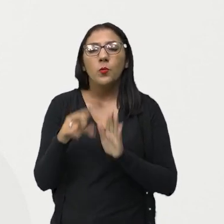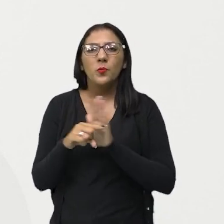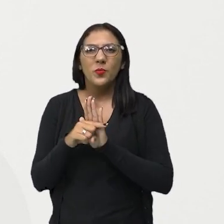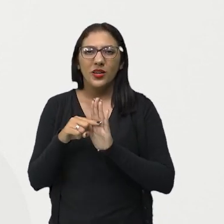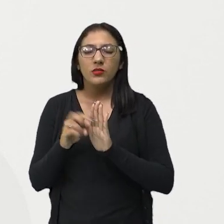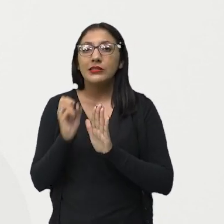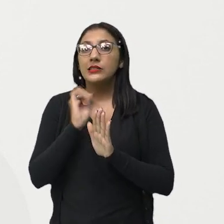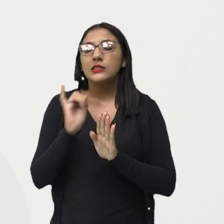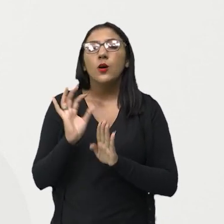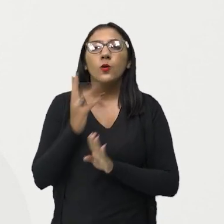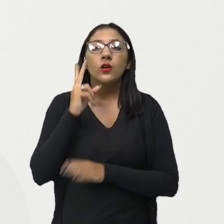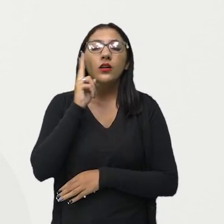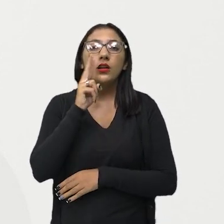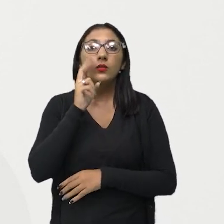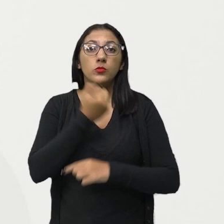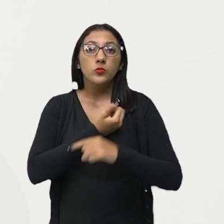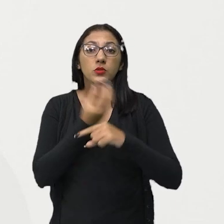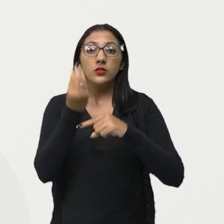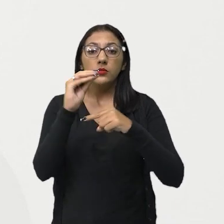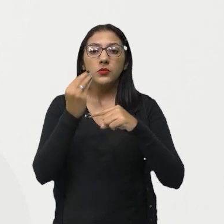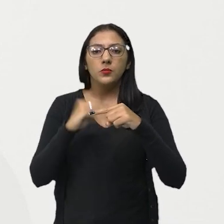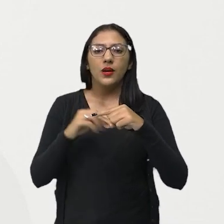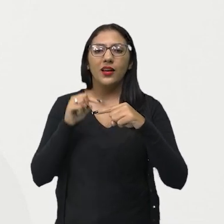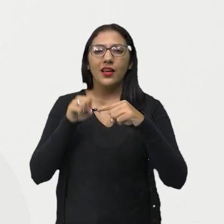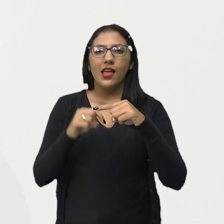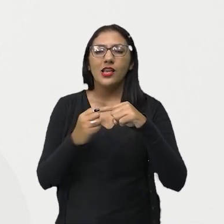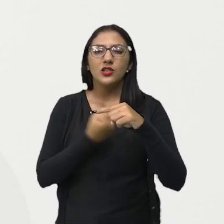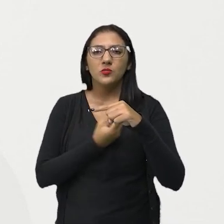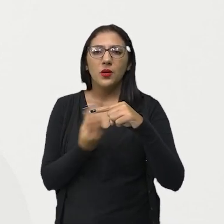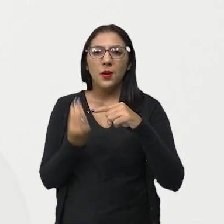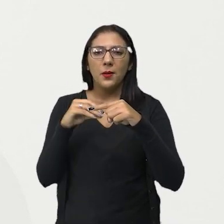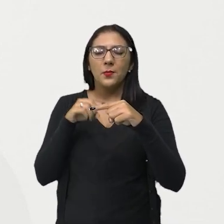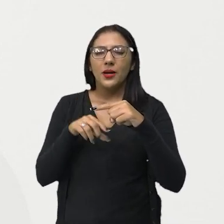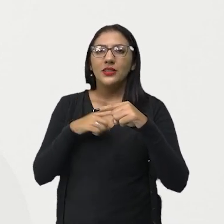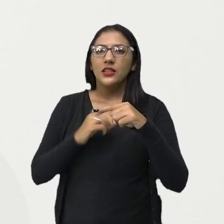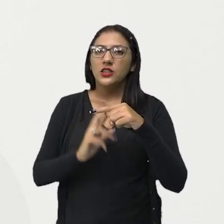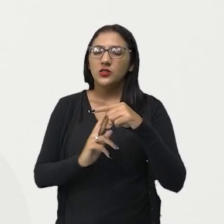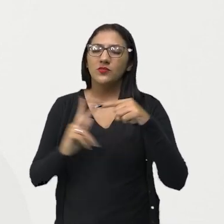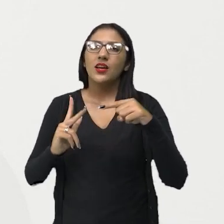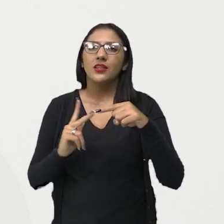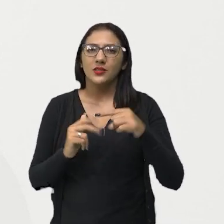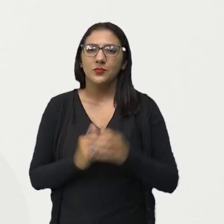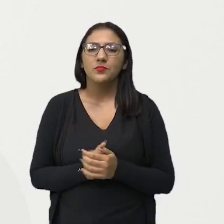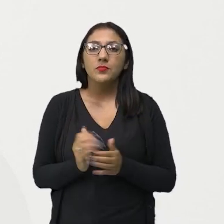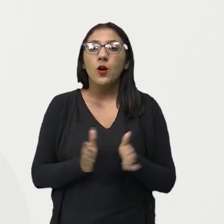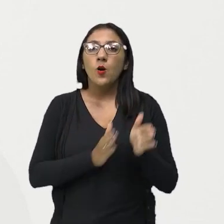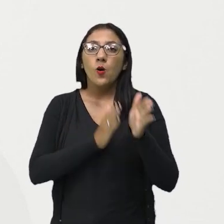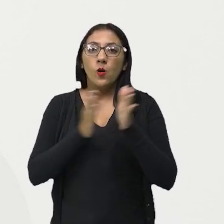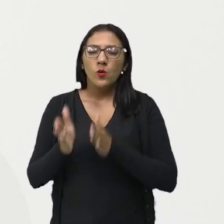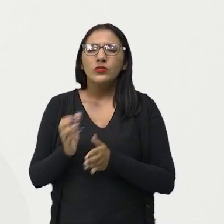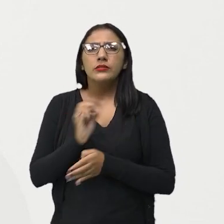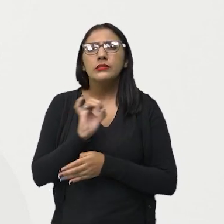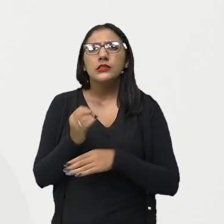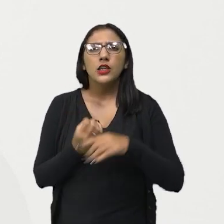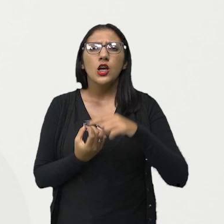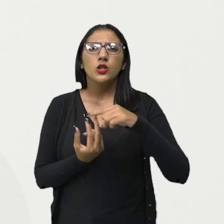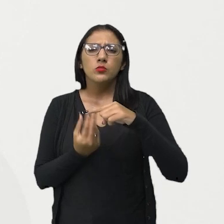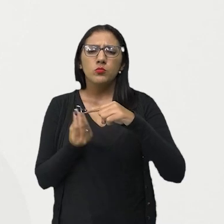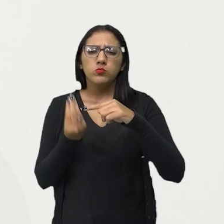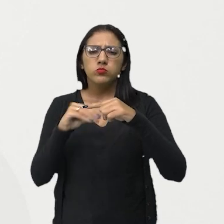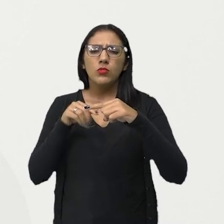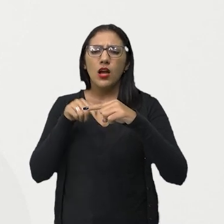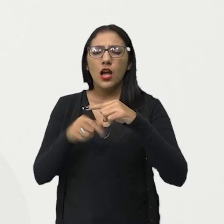denominadores diferentes, né? E o primeiro caso é bem mais simples, né? Com denominadores iguais, você apenas opera os